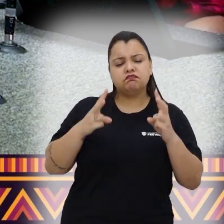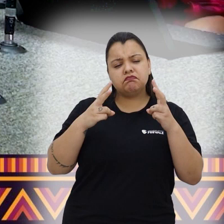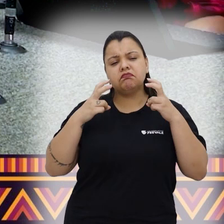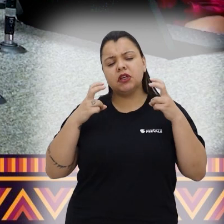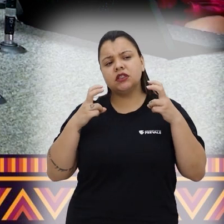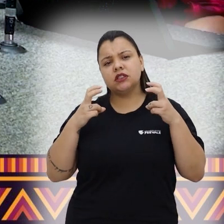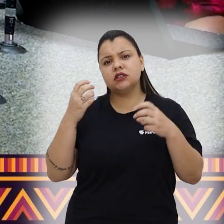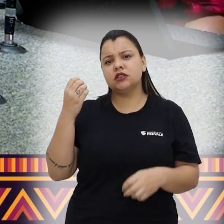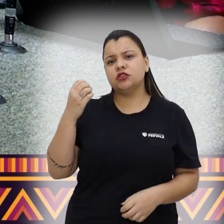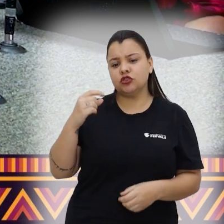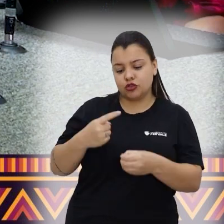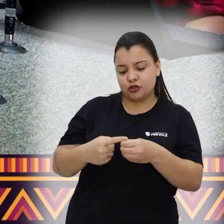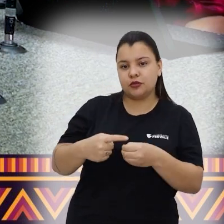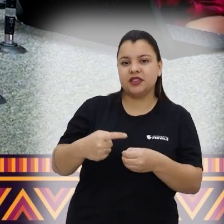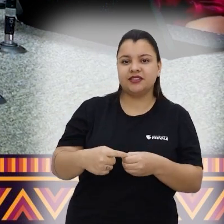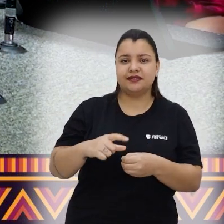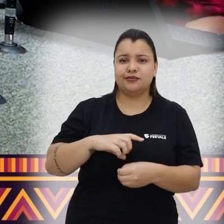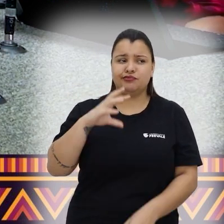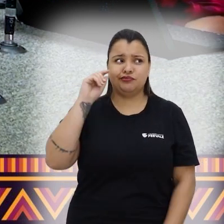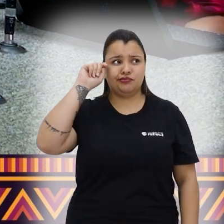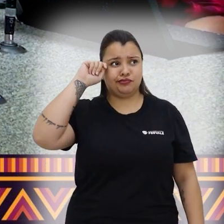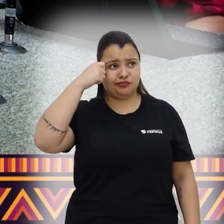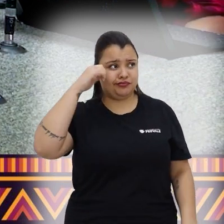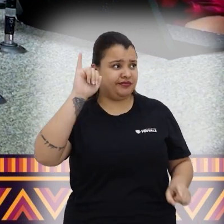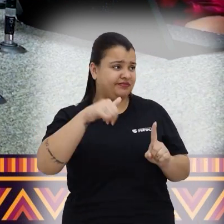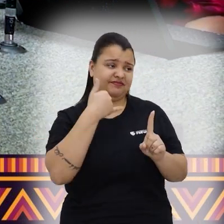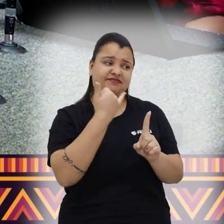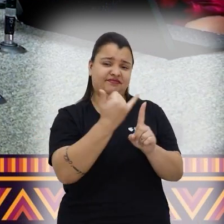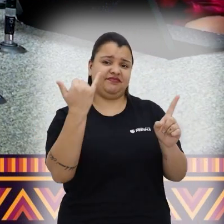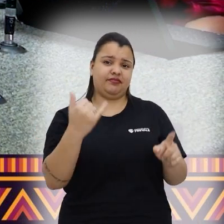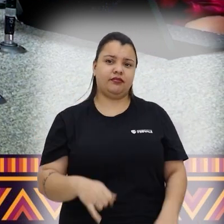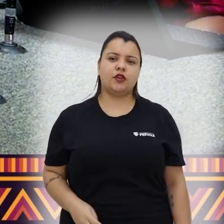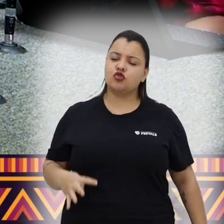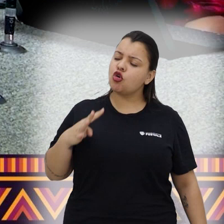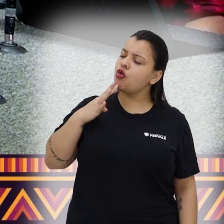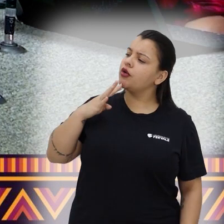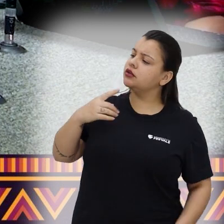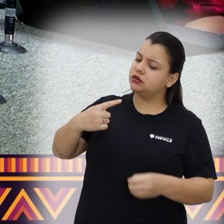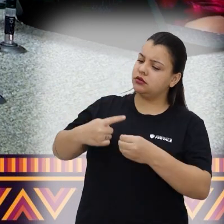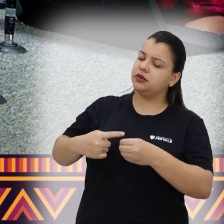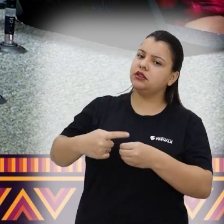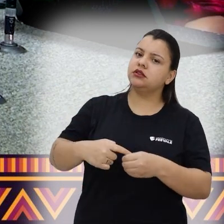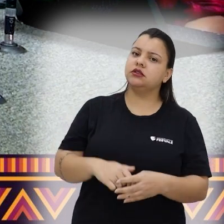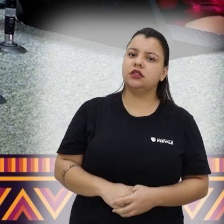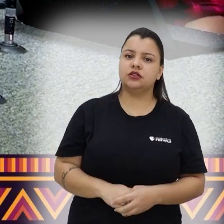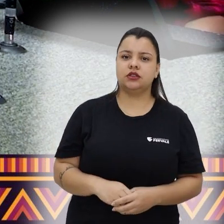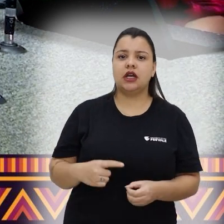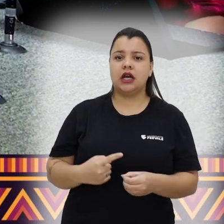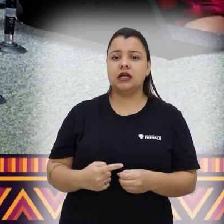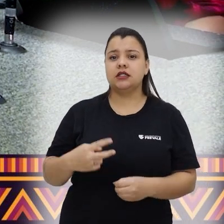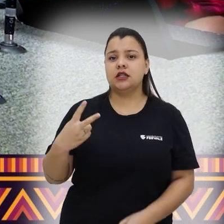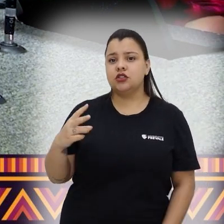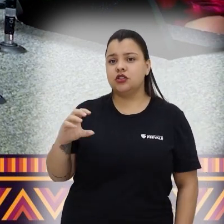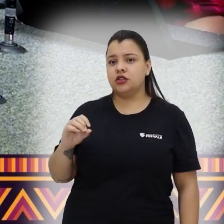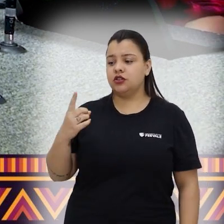uma cidade que é extremamente racista. Então, eu sou um sujeito reconhecido por essa cidade. A cidade me agraciou em